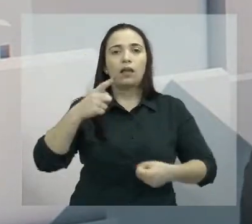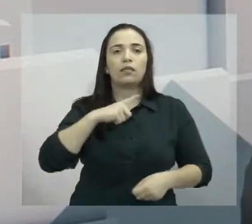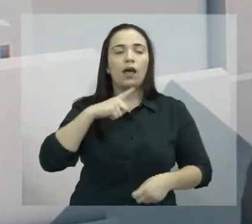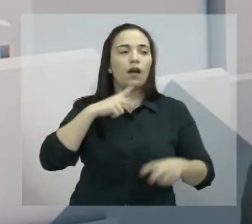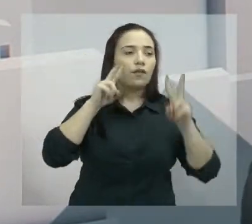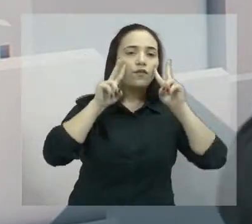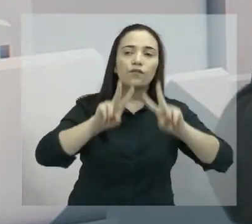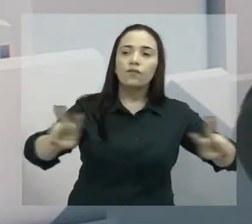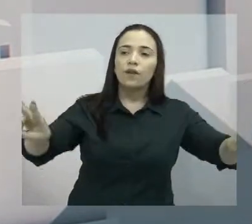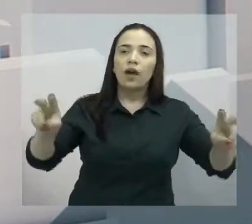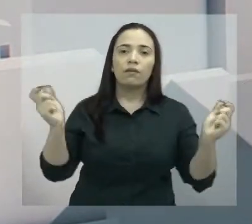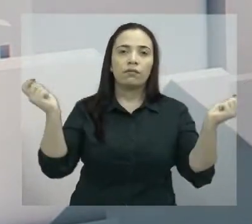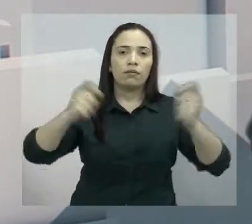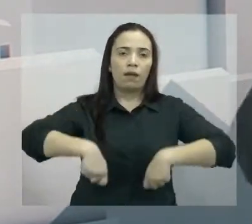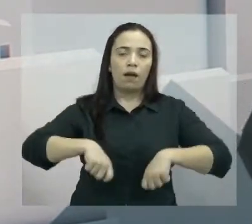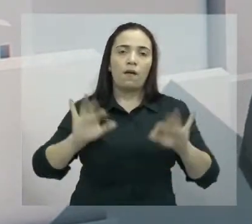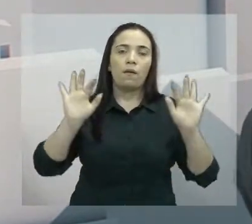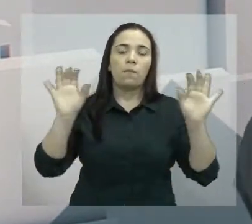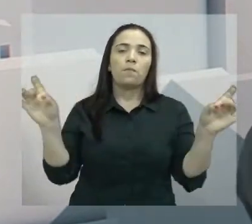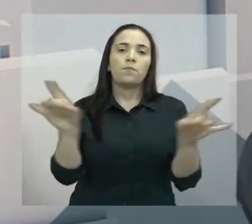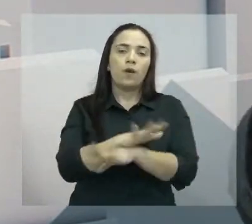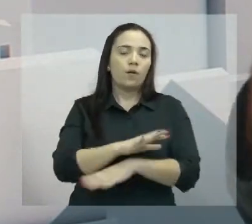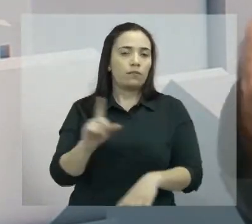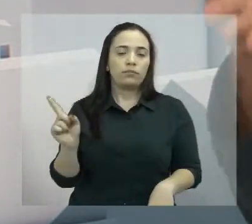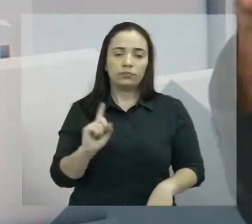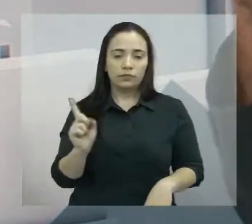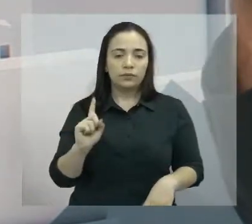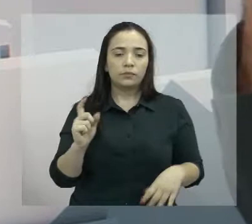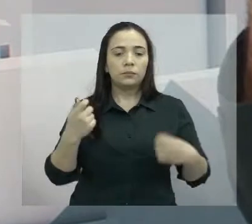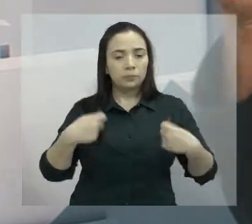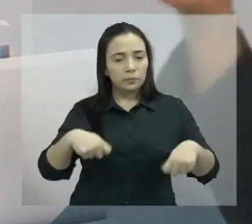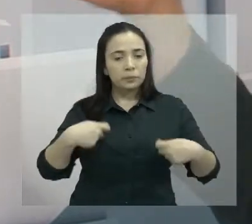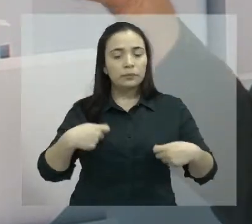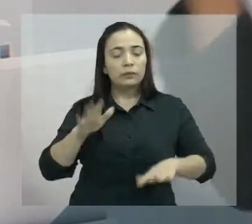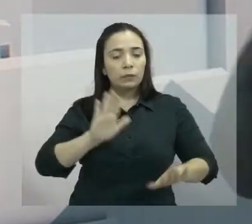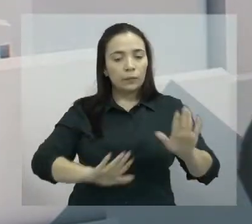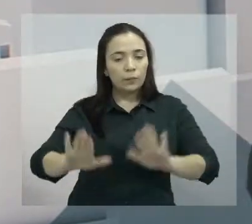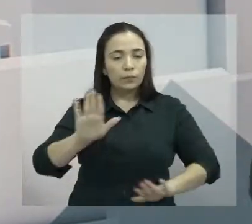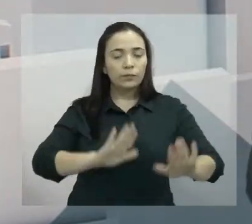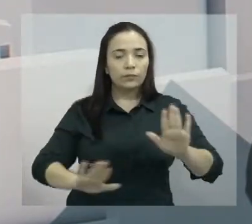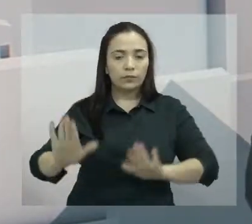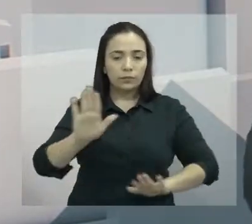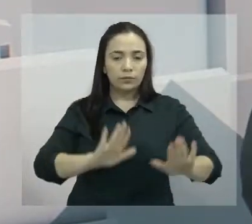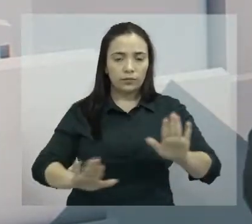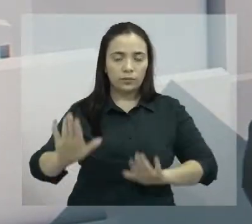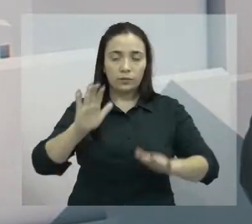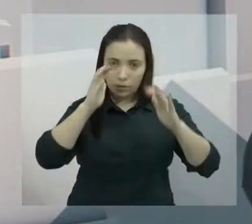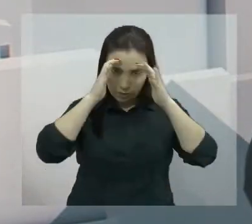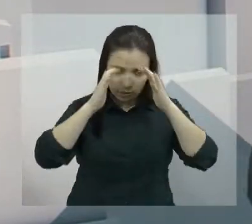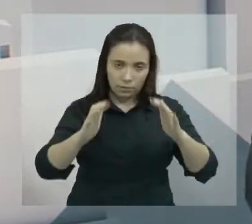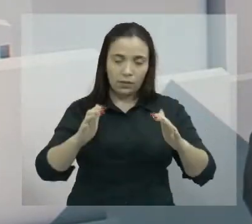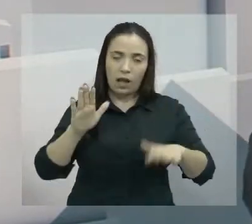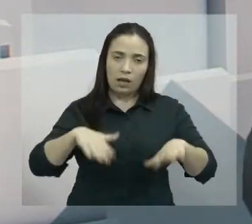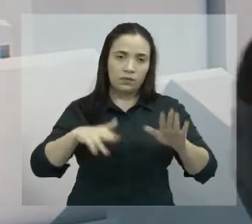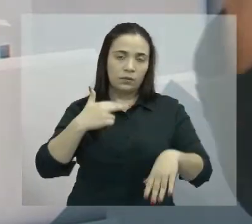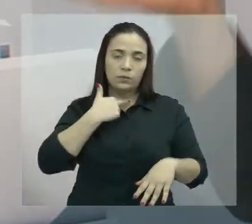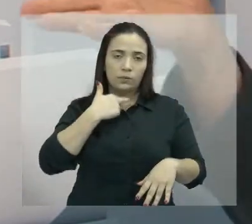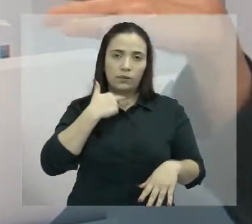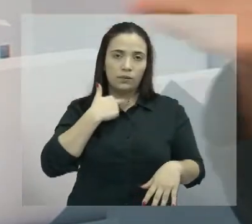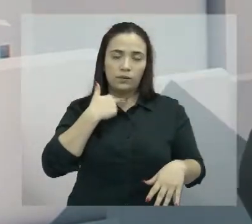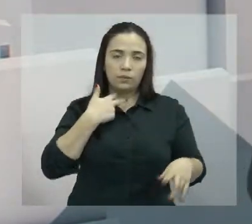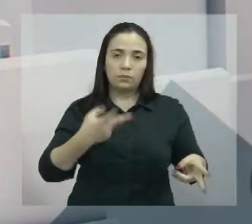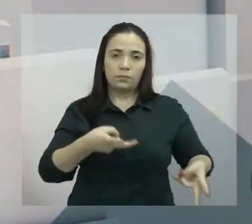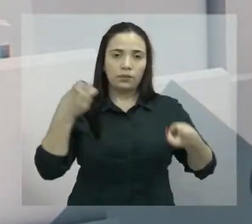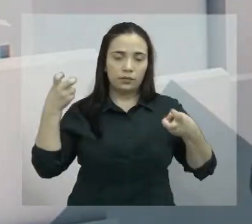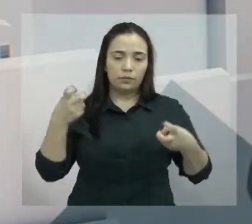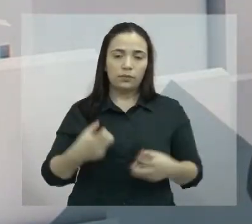um motorista de um veículo maior, né, esteja fazendo aquilo em respeito a ele, mas não é, às vezes não dá para perceber, né, e ele tem